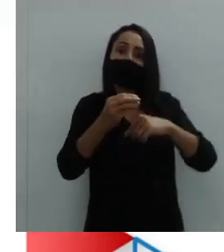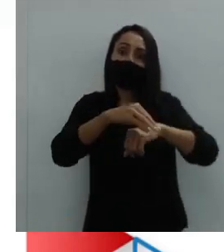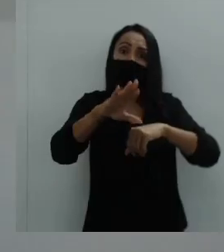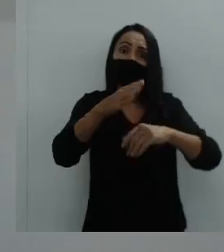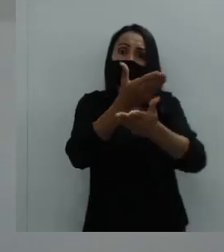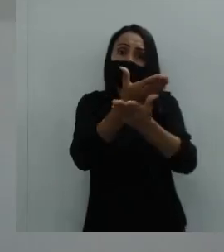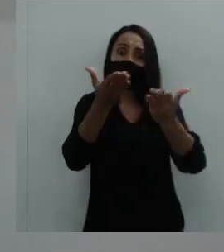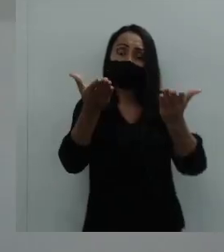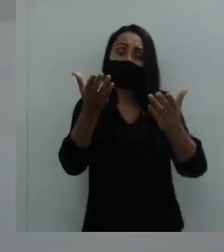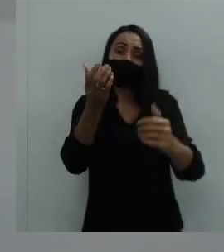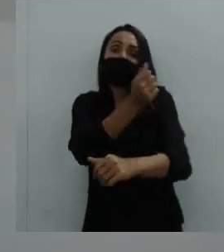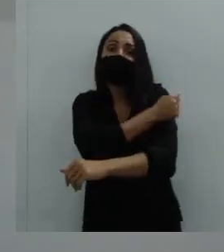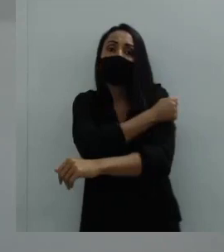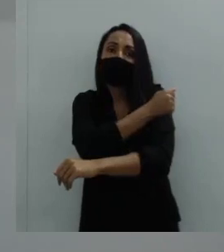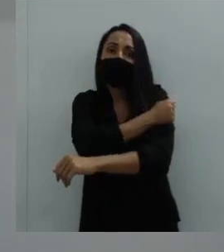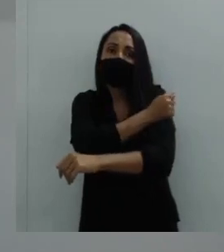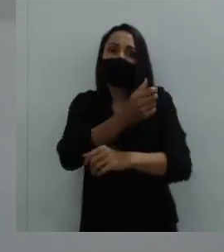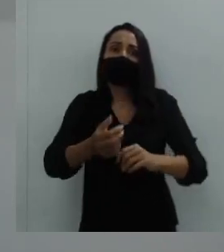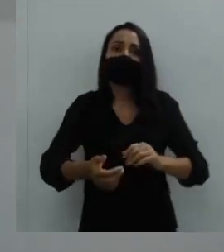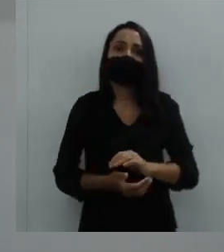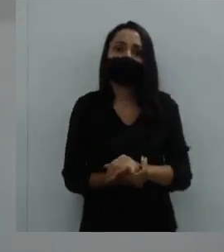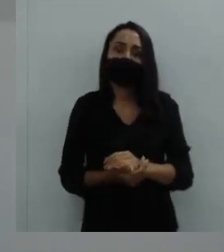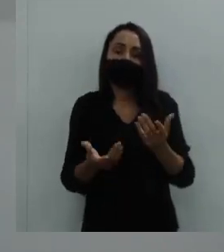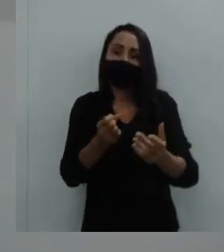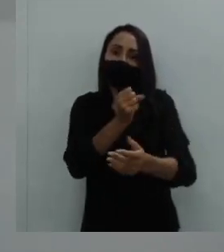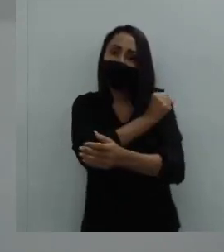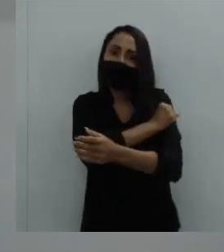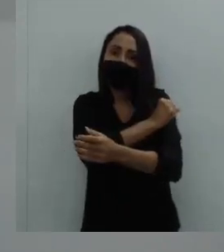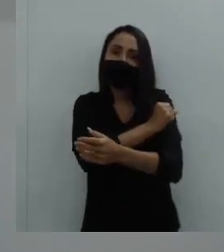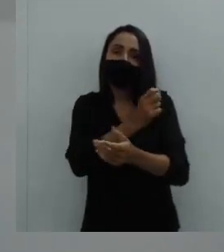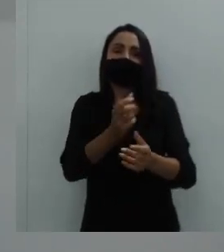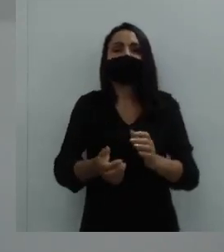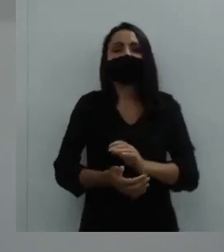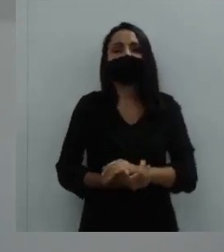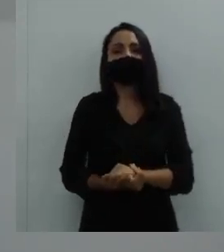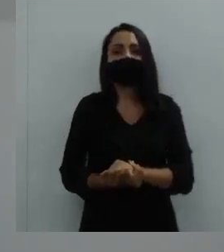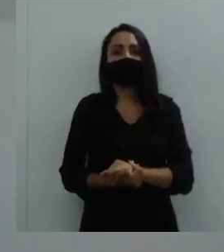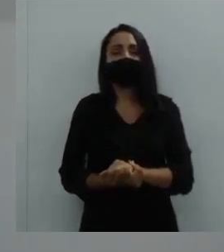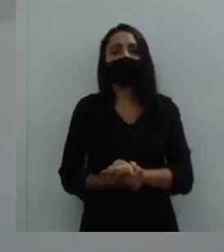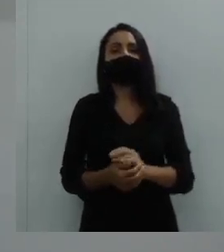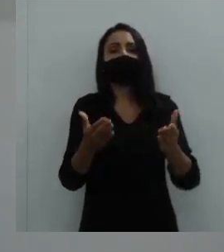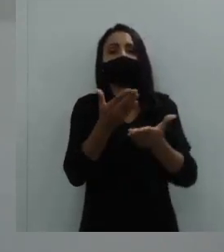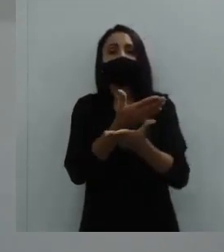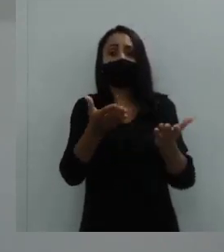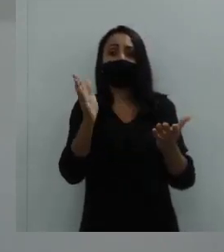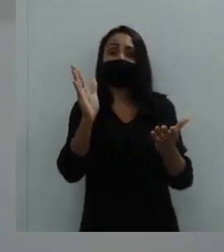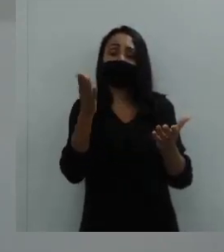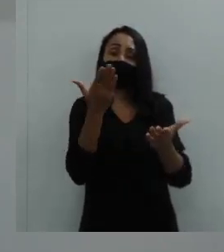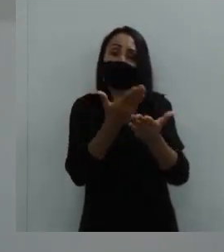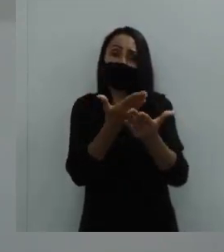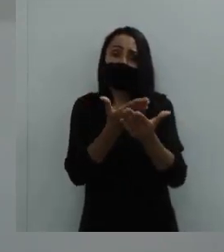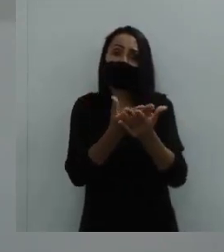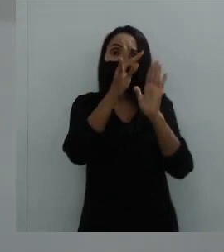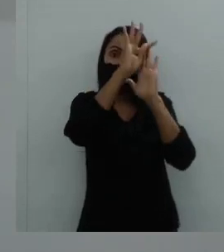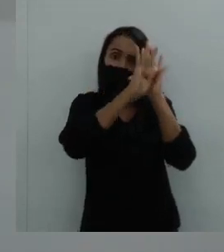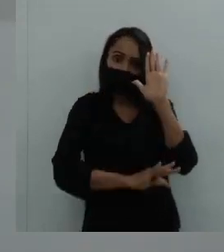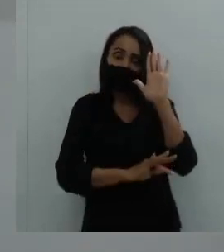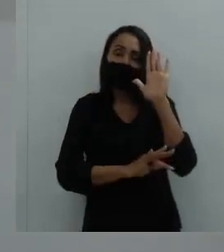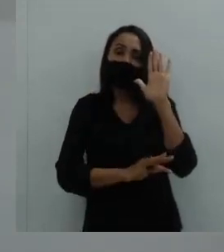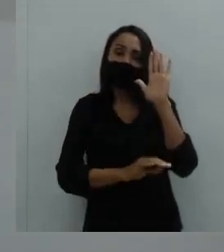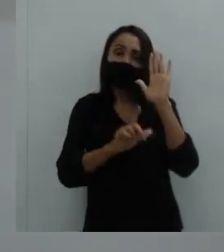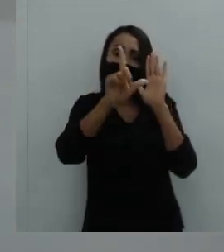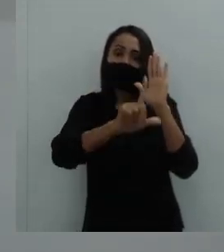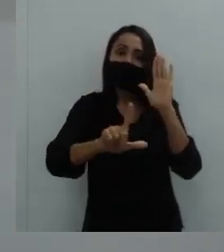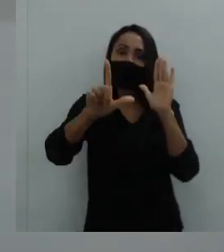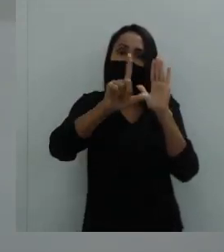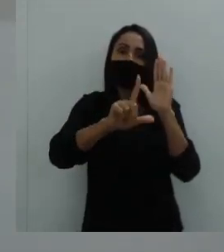vocês, estudantes do 8º ano, vocês que já estudaram os textos da literatura, que tal